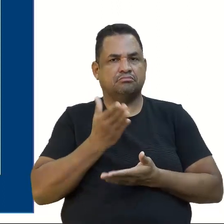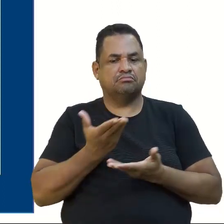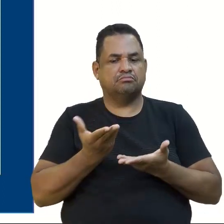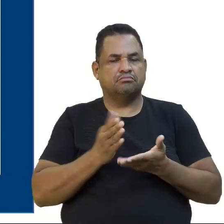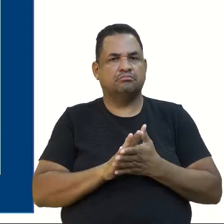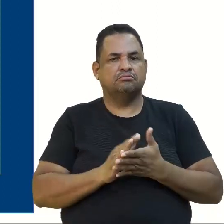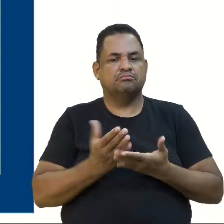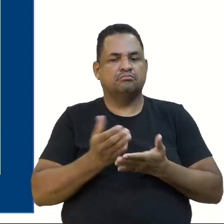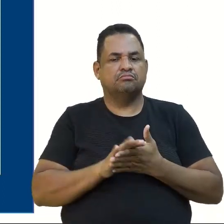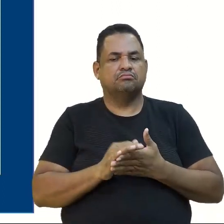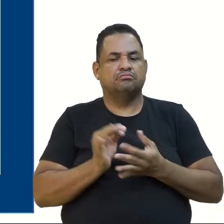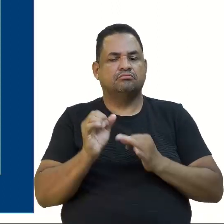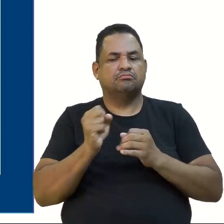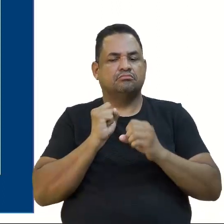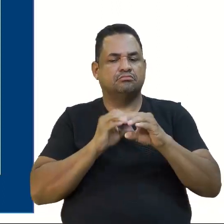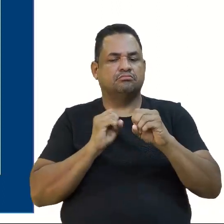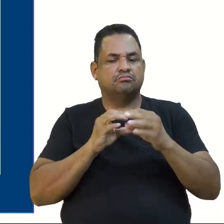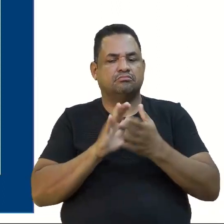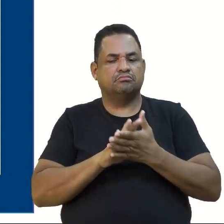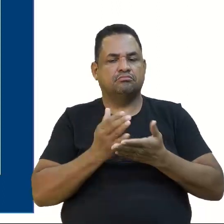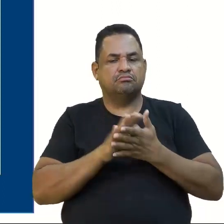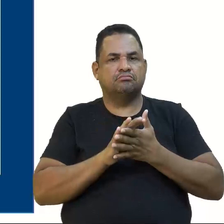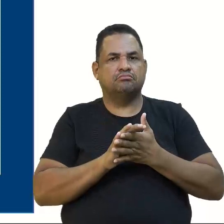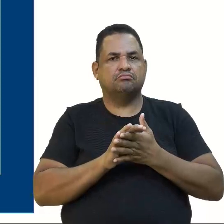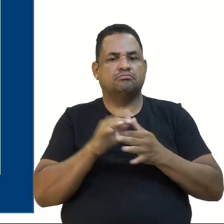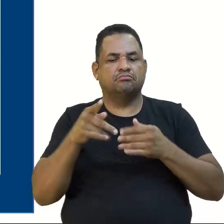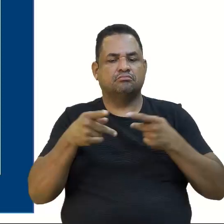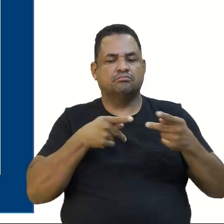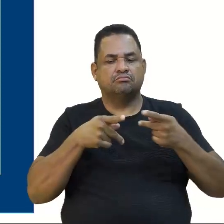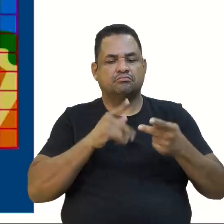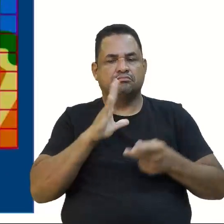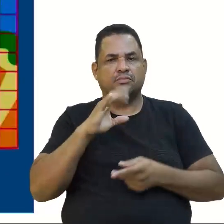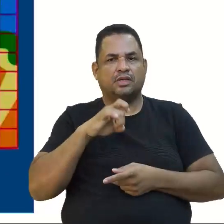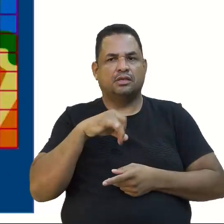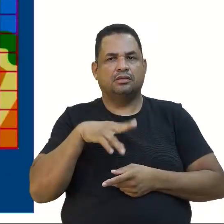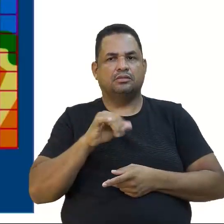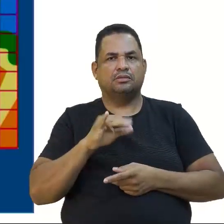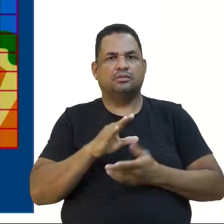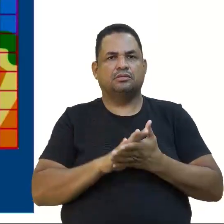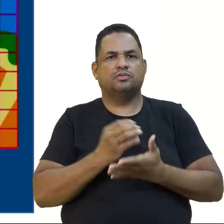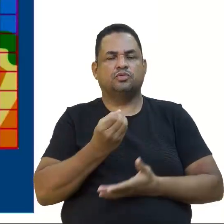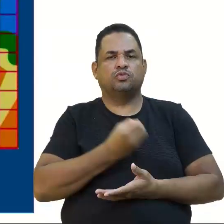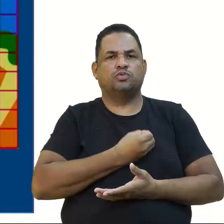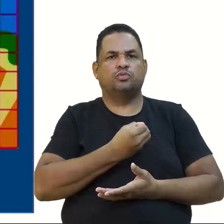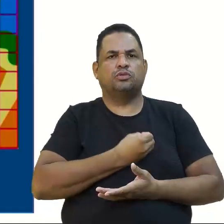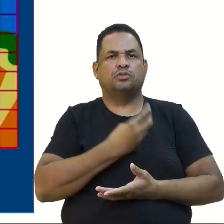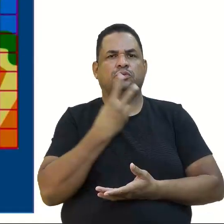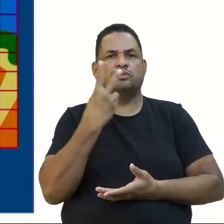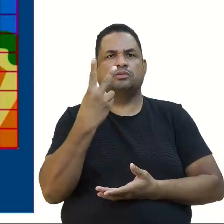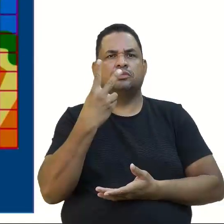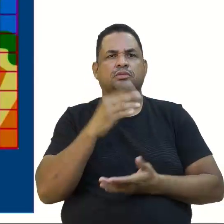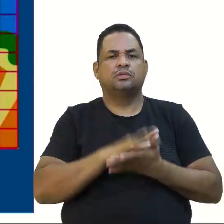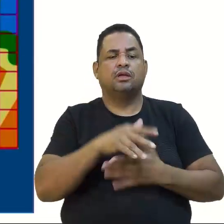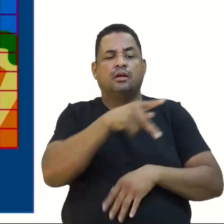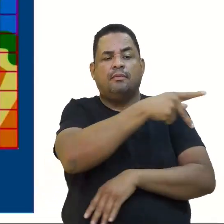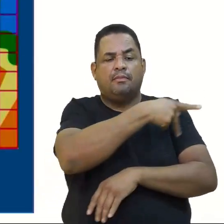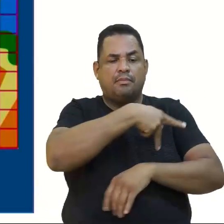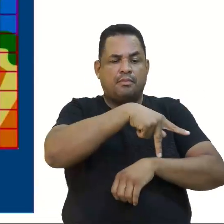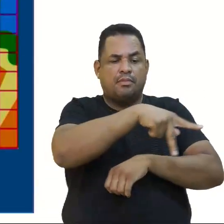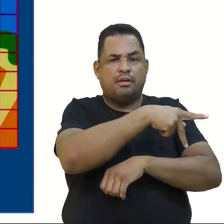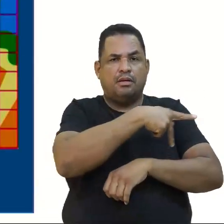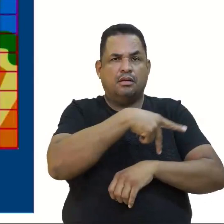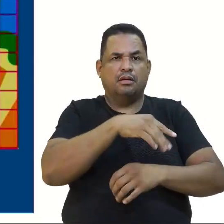o plano cartesiano. Então, vamos seguindo aqui. Pergunta de número 2. Na praça, na